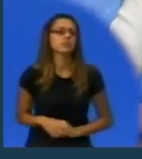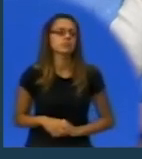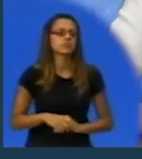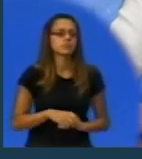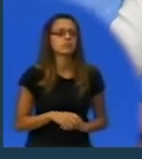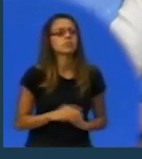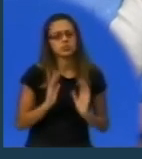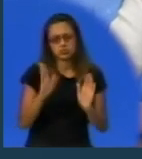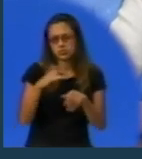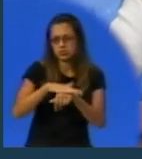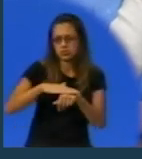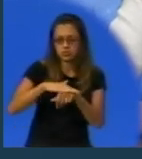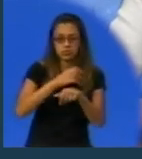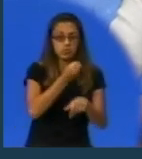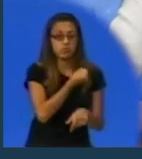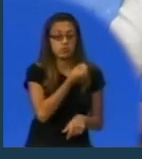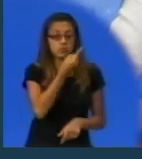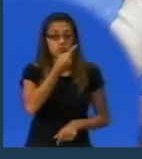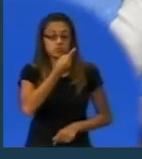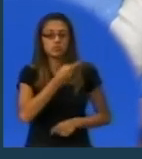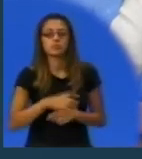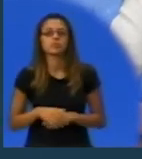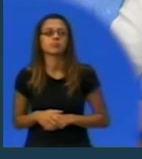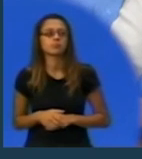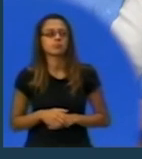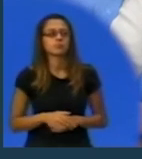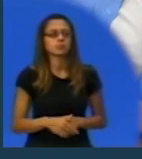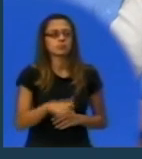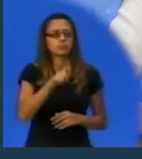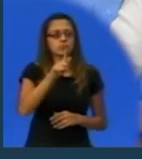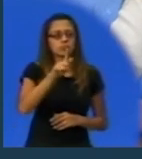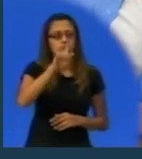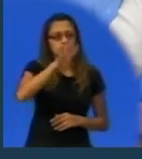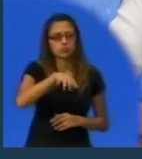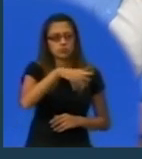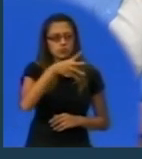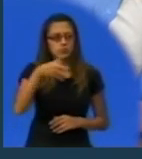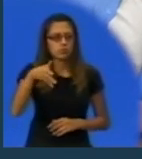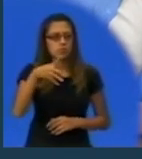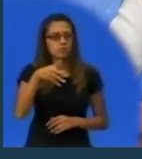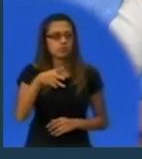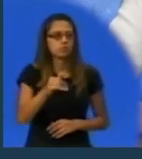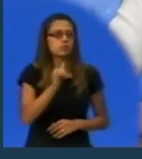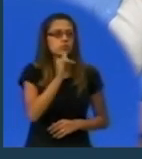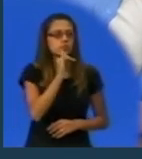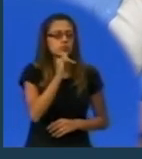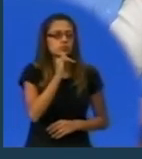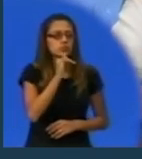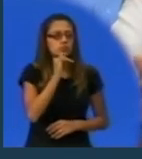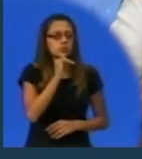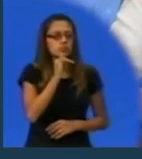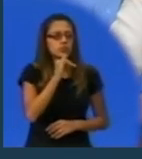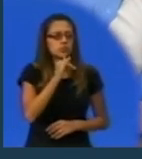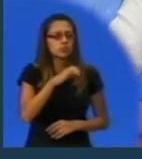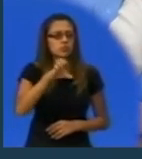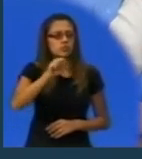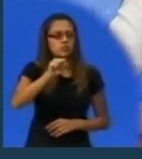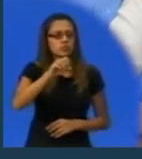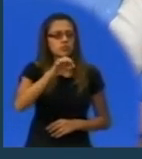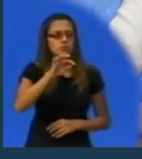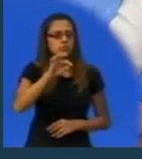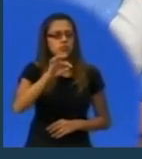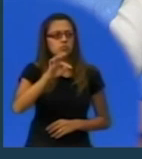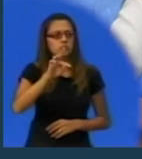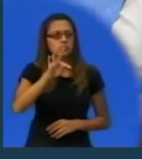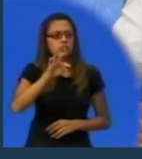Nós conversamos lá no módulo 1 sobre gráficos do tipo histograma. Esse tipo de gráfico, tenho certeza que você lembra